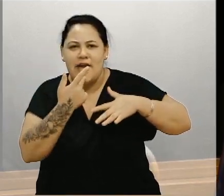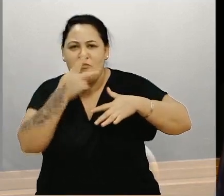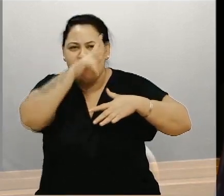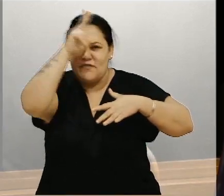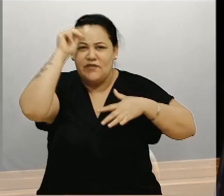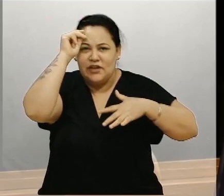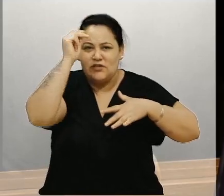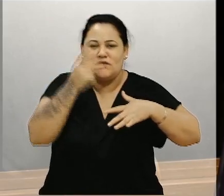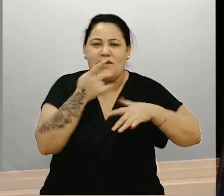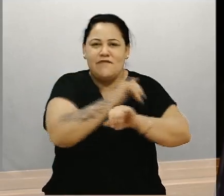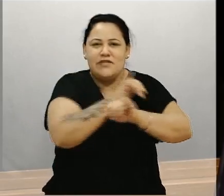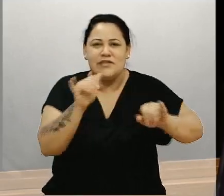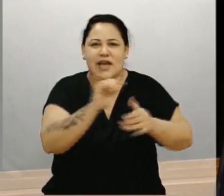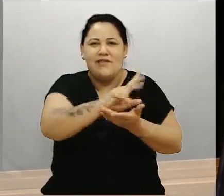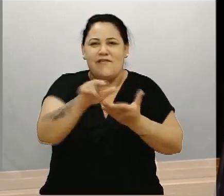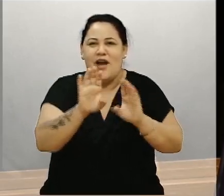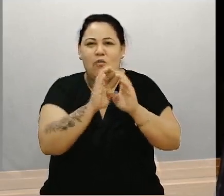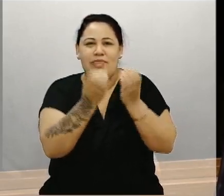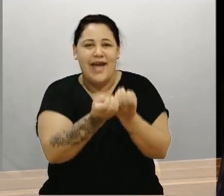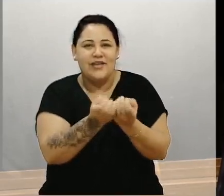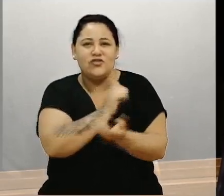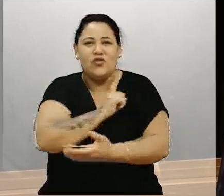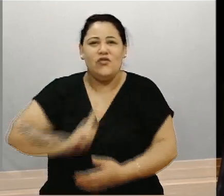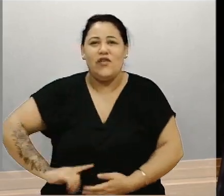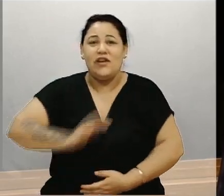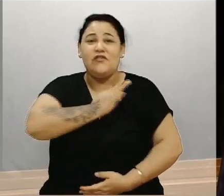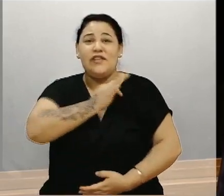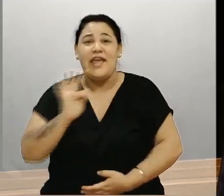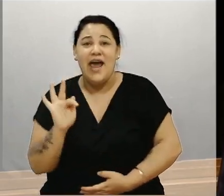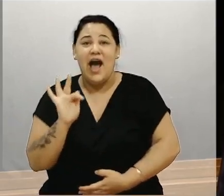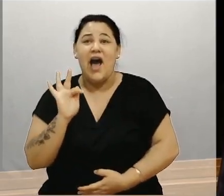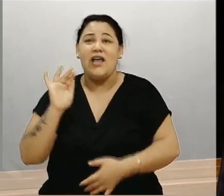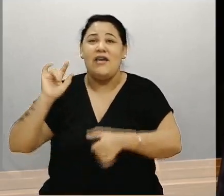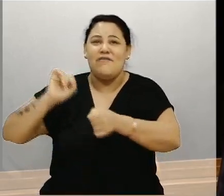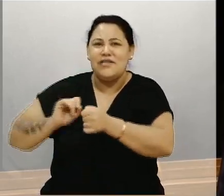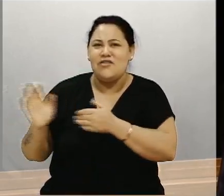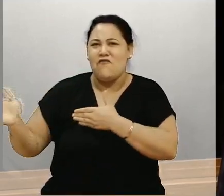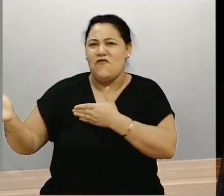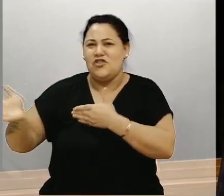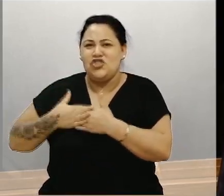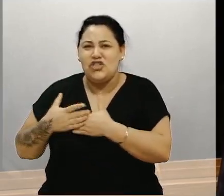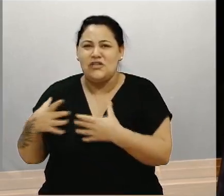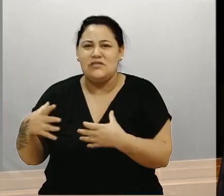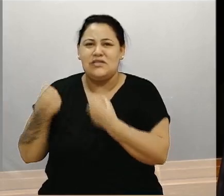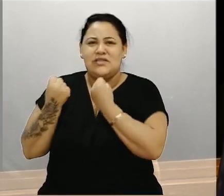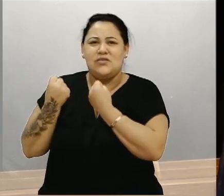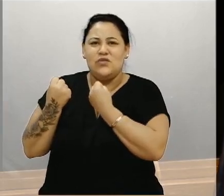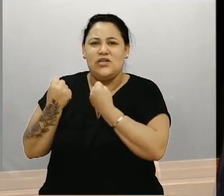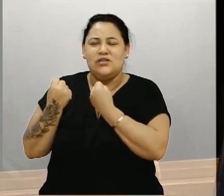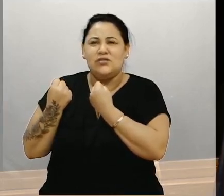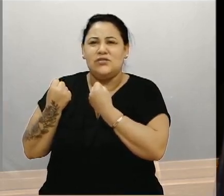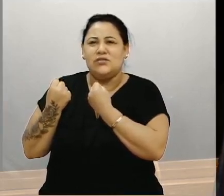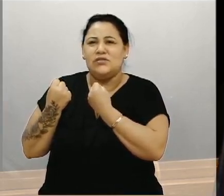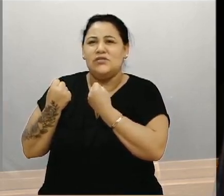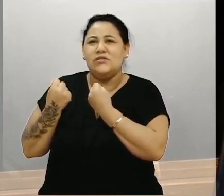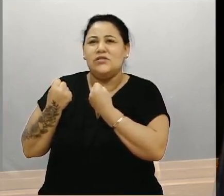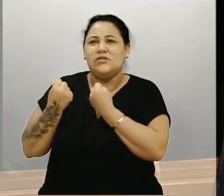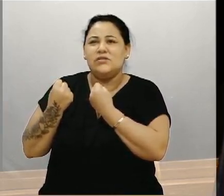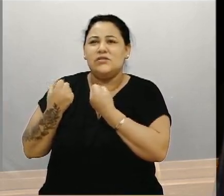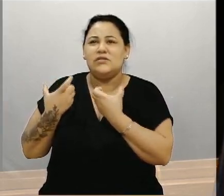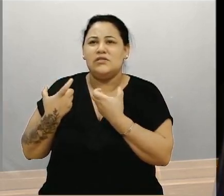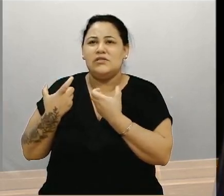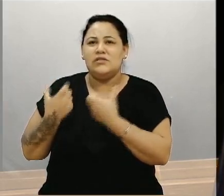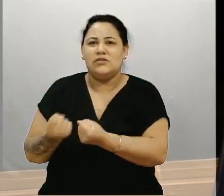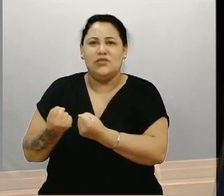comunidades que o governo federal estava trancando, segurando, que foi de um ministério para